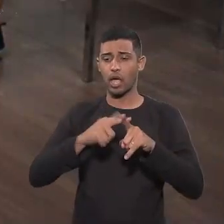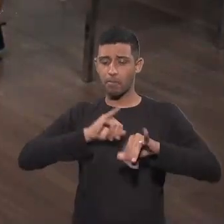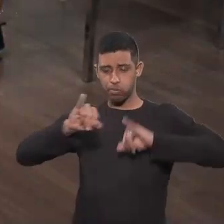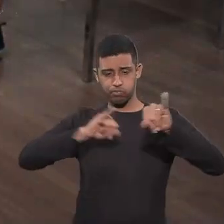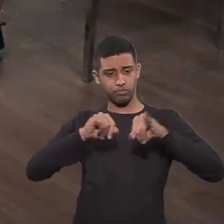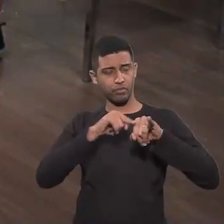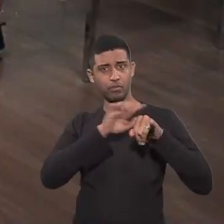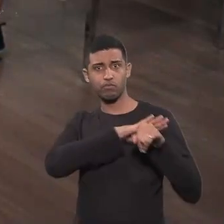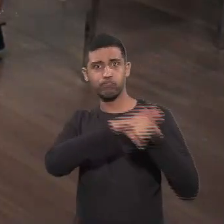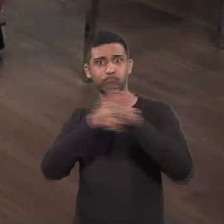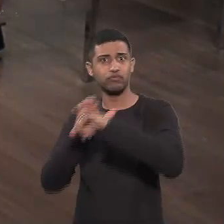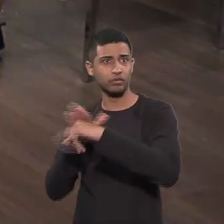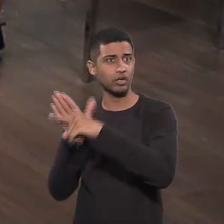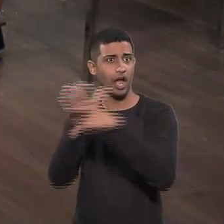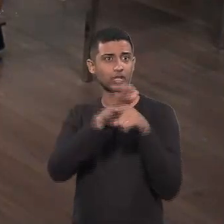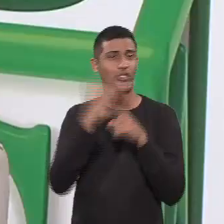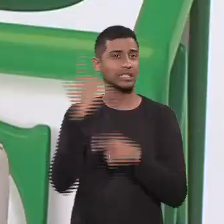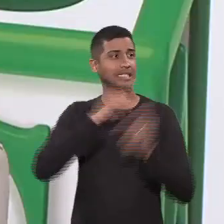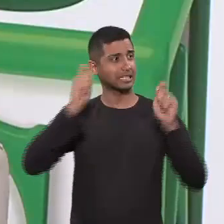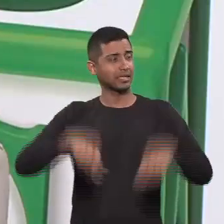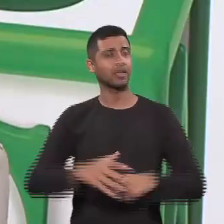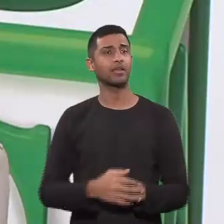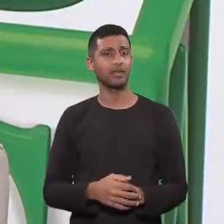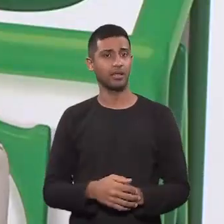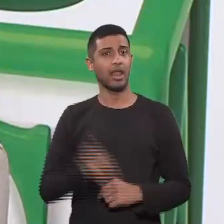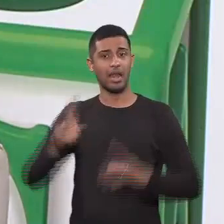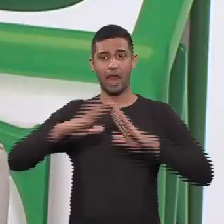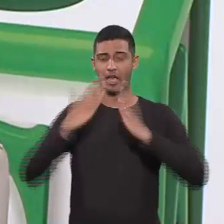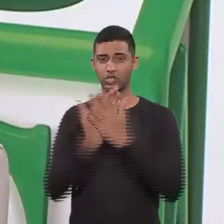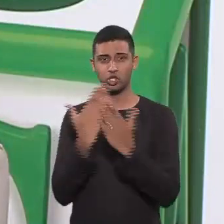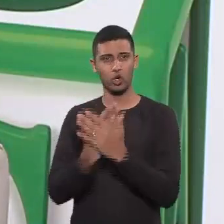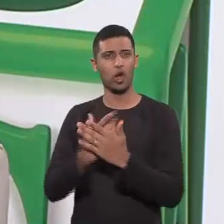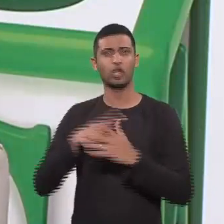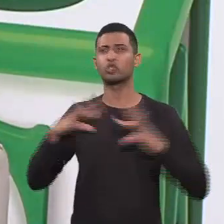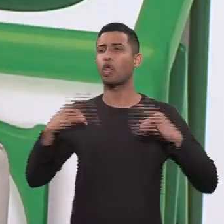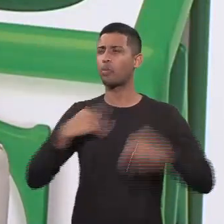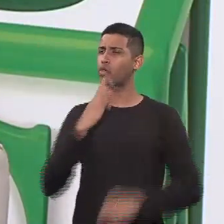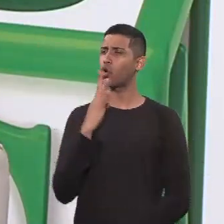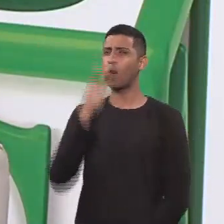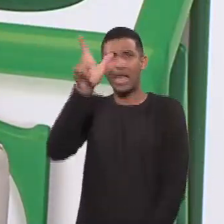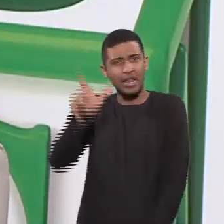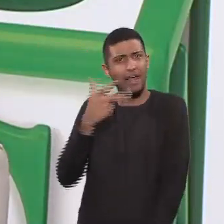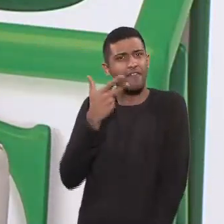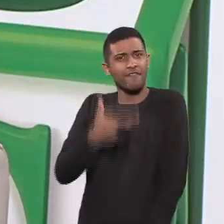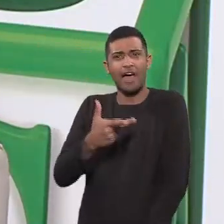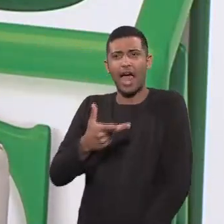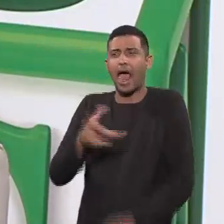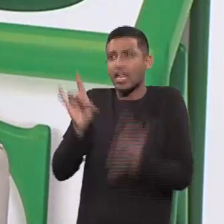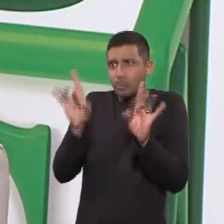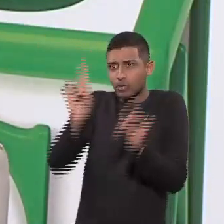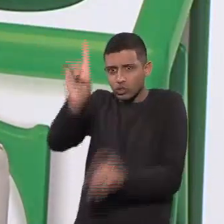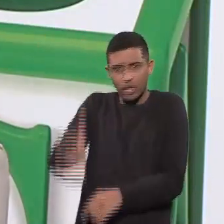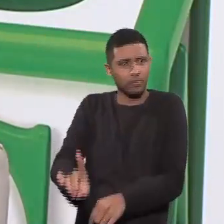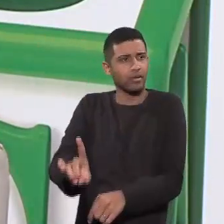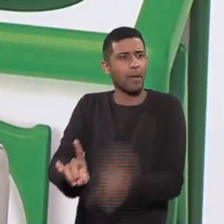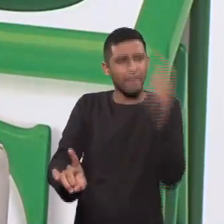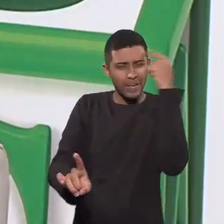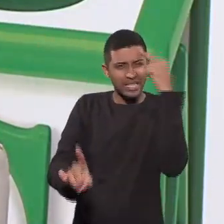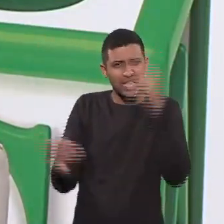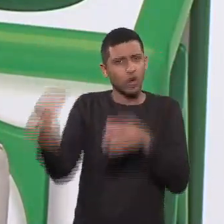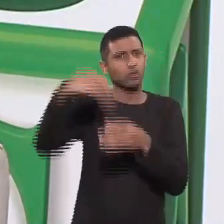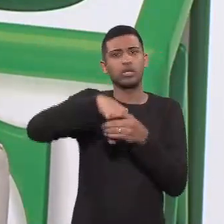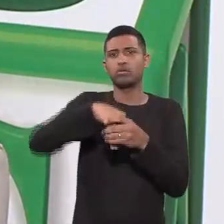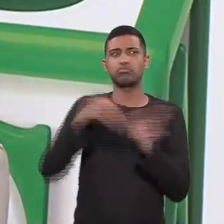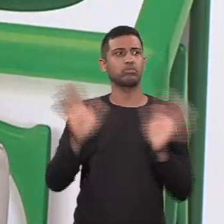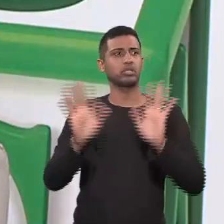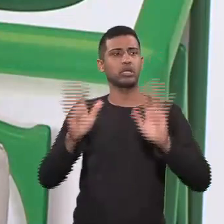que a gente consegue. Visto isso. que é uma escola já rotulada, por ser de educação especial, as pessoas não veem como uma escola inclusiva.